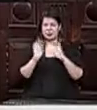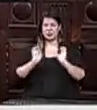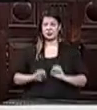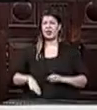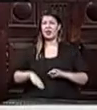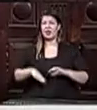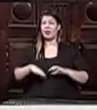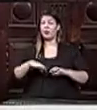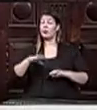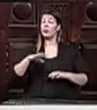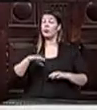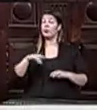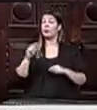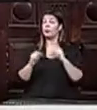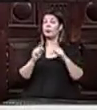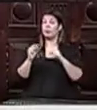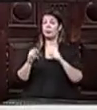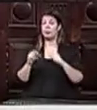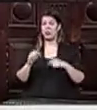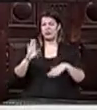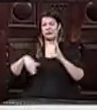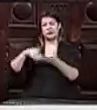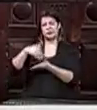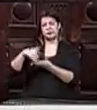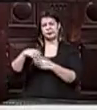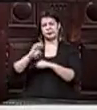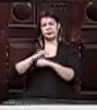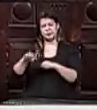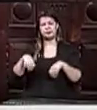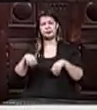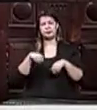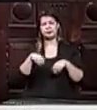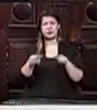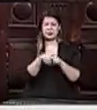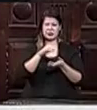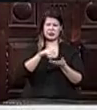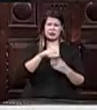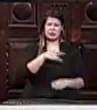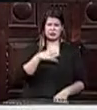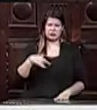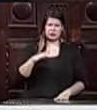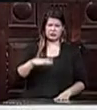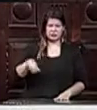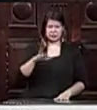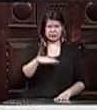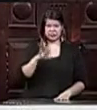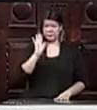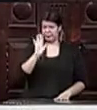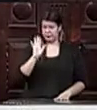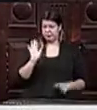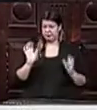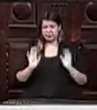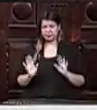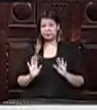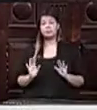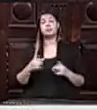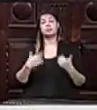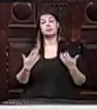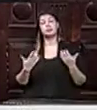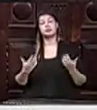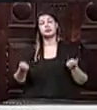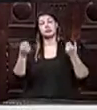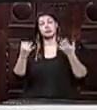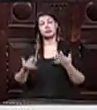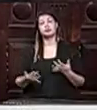macroestrutural, que evidentemente tem a ver com o funcionamento da rede estadual, da rede de saúde, enfim, mas especificamente eu queria hoje tocar numa